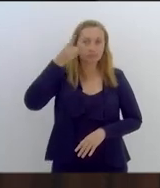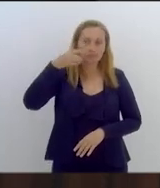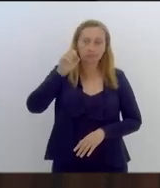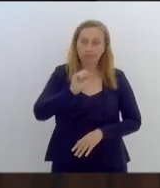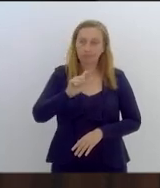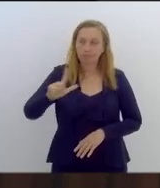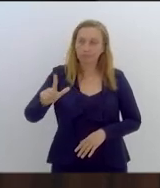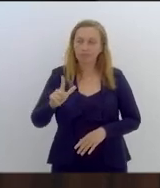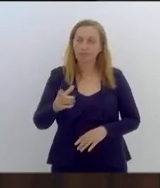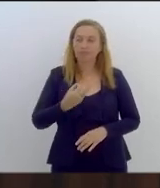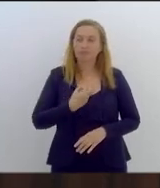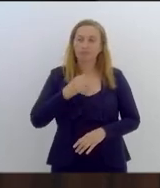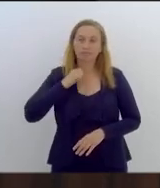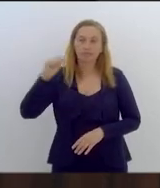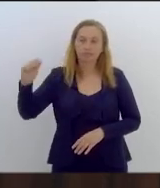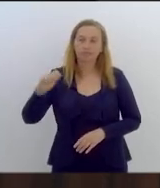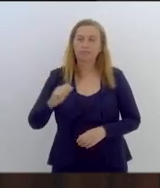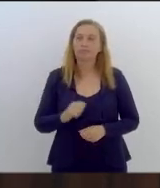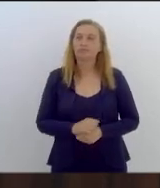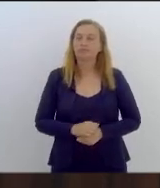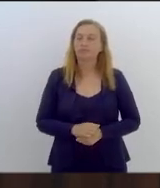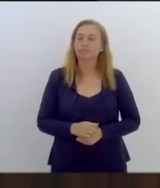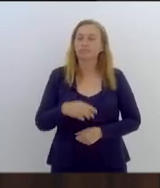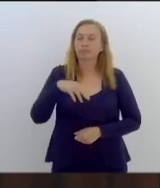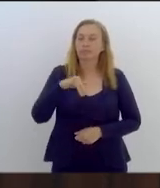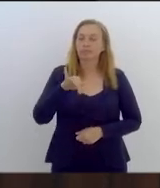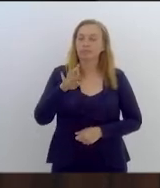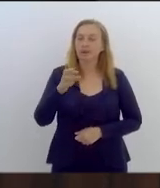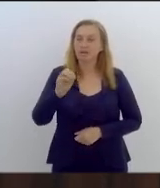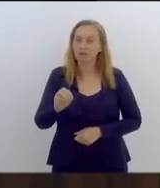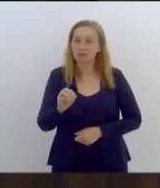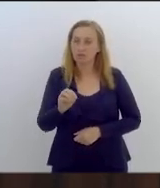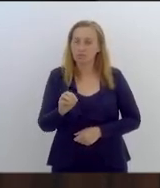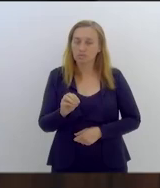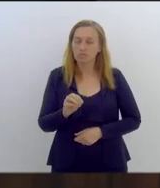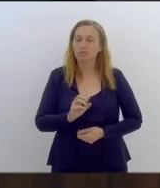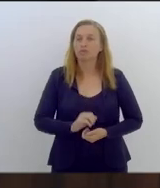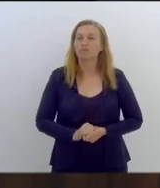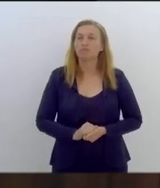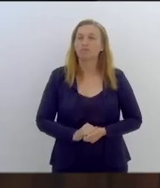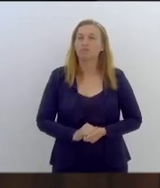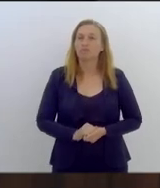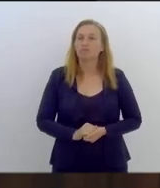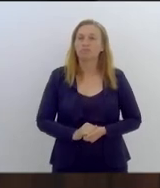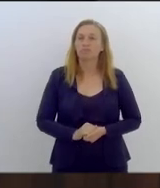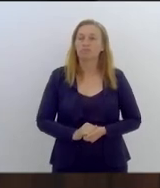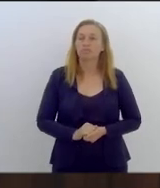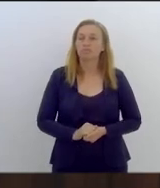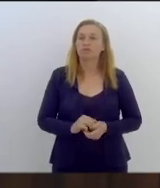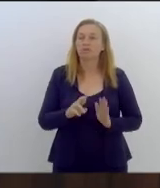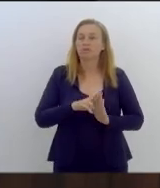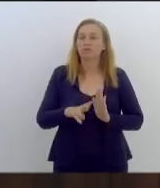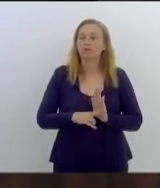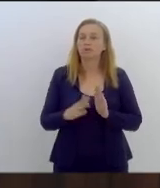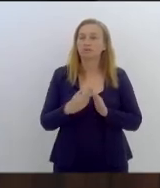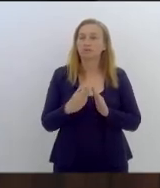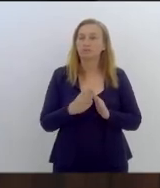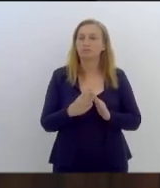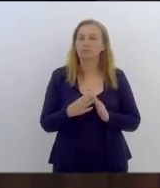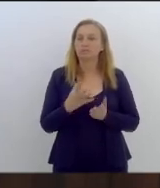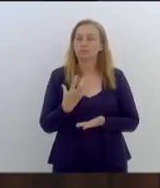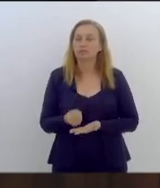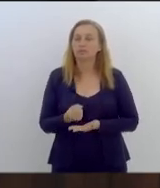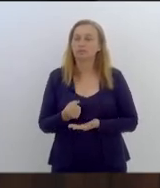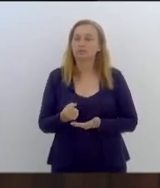medalha Tiradentes, respectivo diploma, ao senhor Márcio José Matos Ponço de Souza. Parecida à Comissão de Normas Internas e Proporções